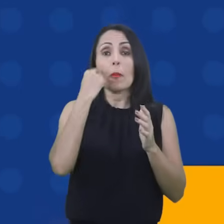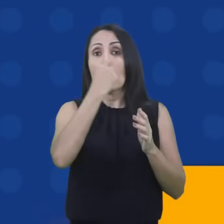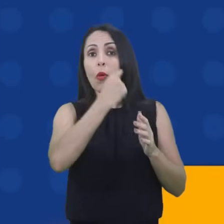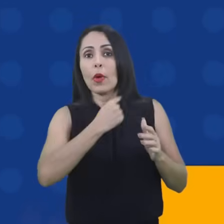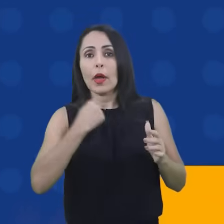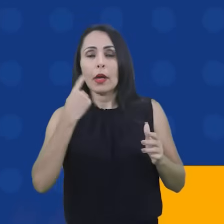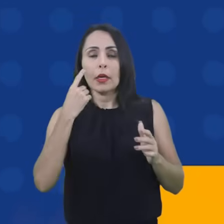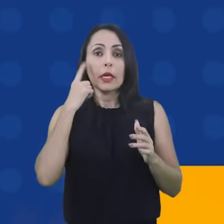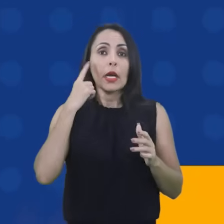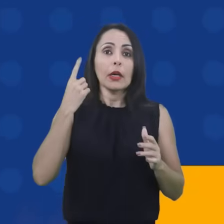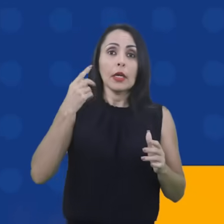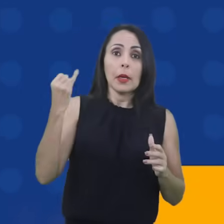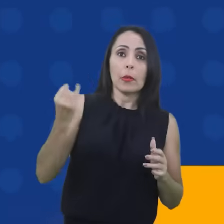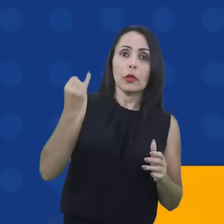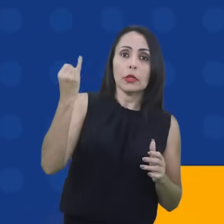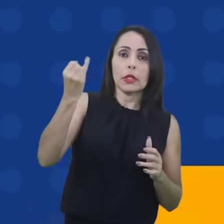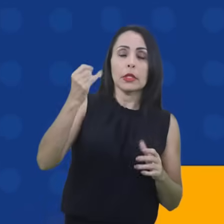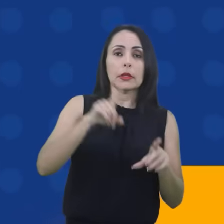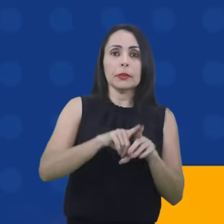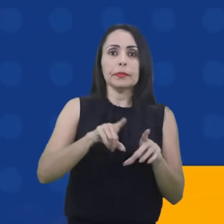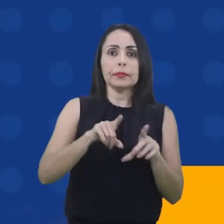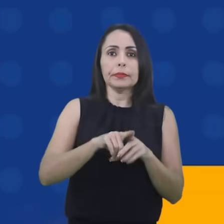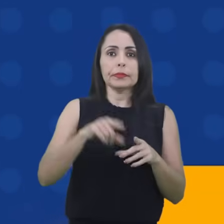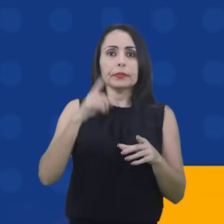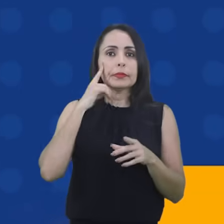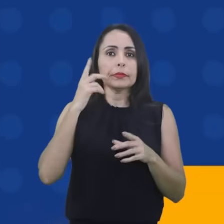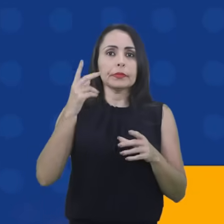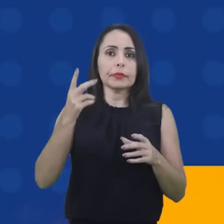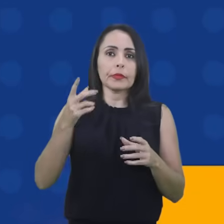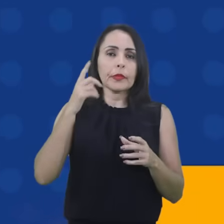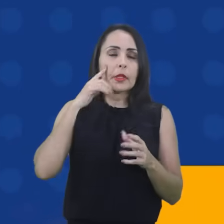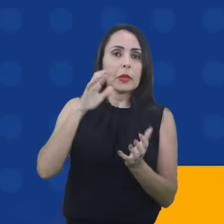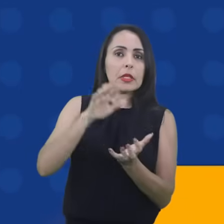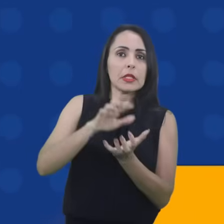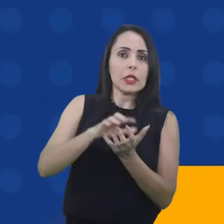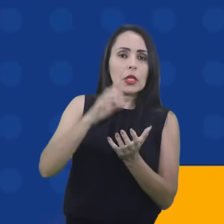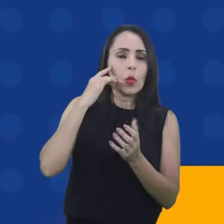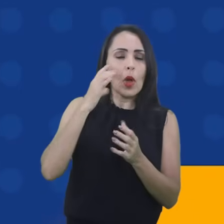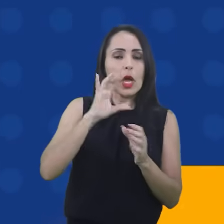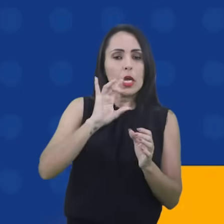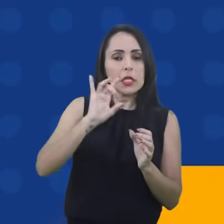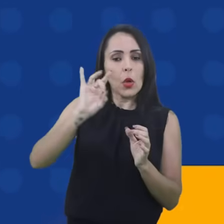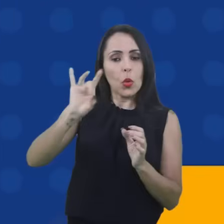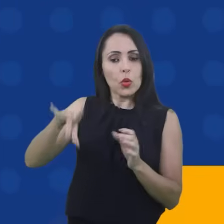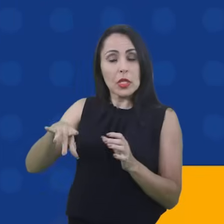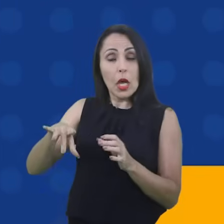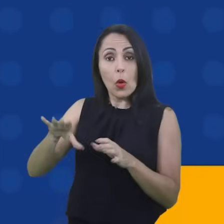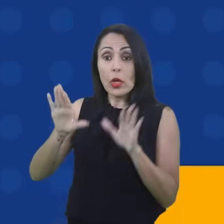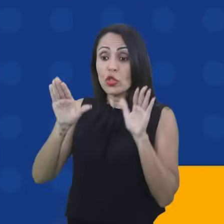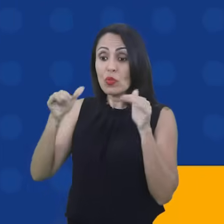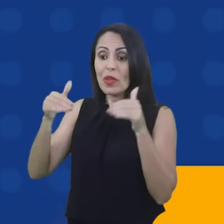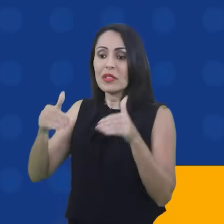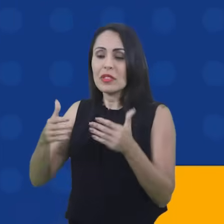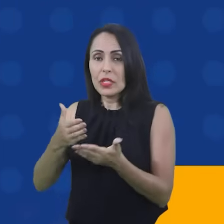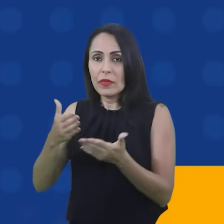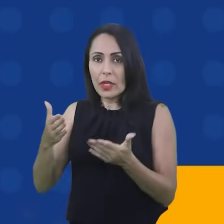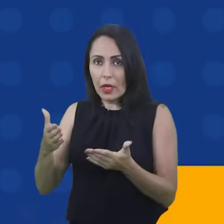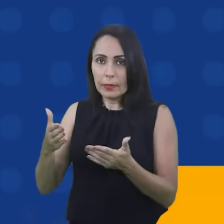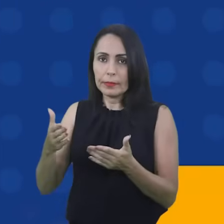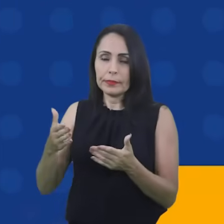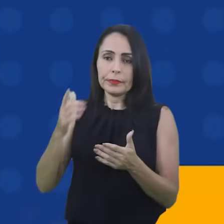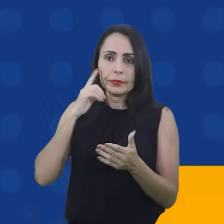E o ideal mesmo é imergir, né, essa prótese numa solução específica para esse tipo de prótese,